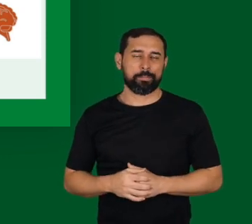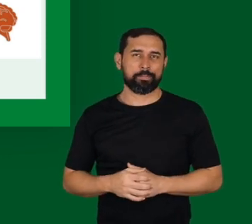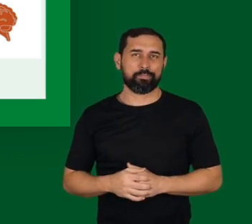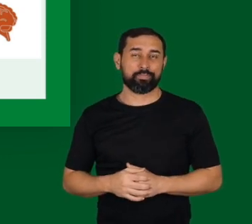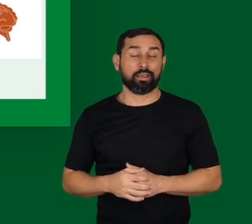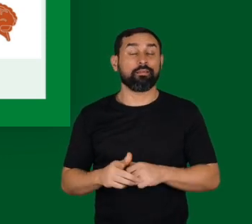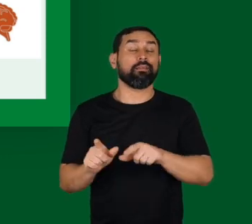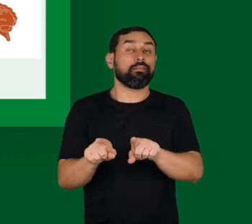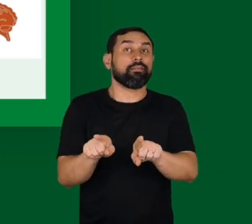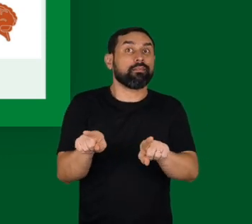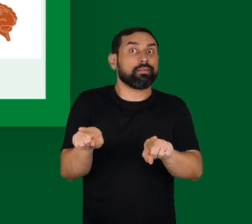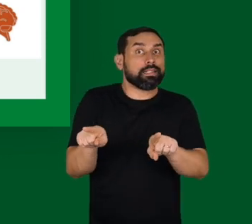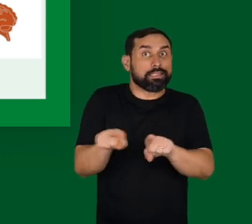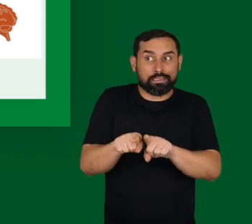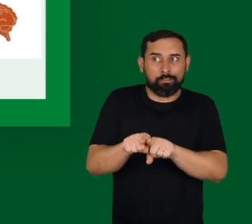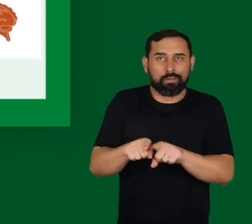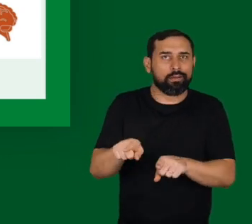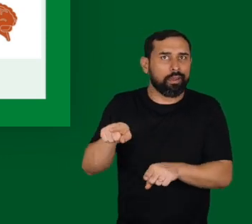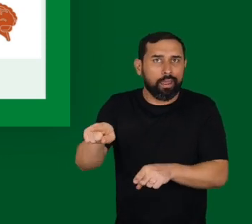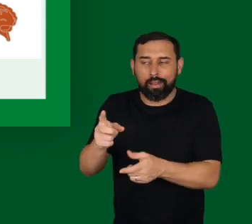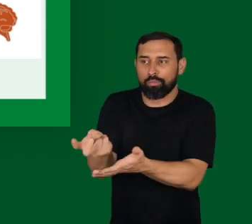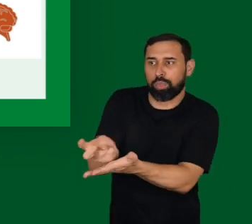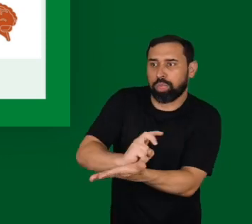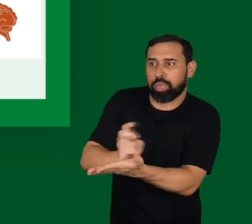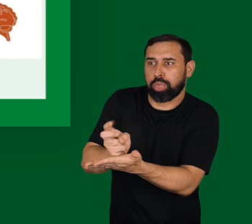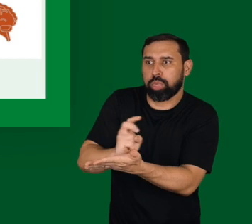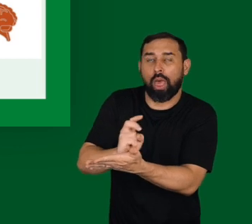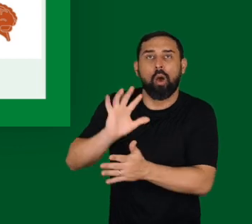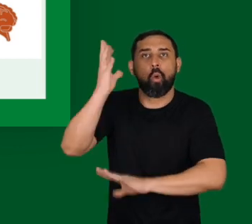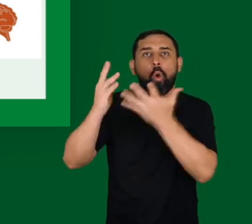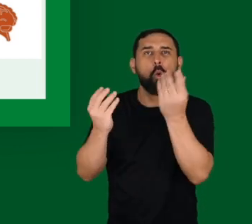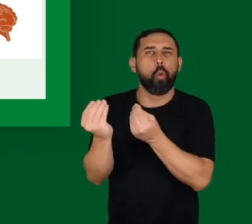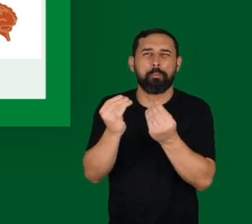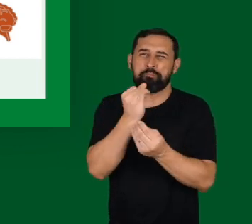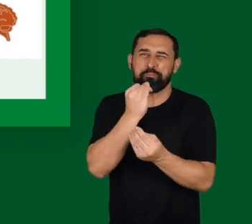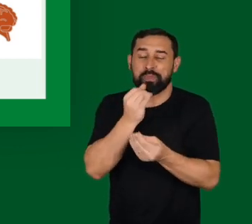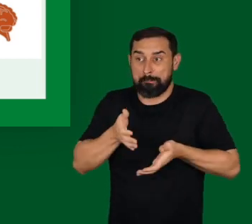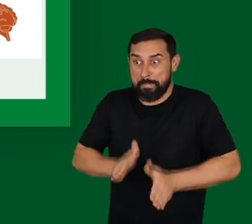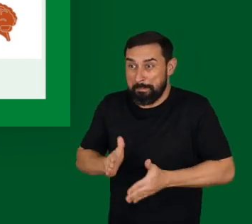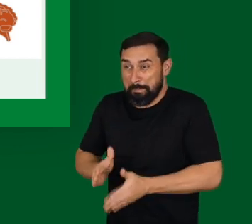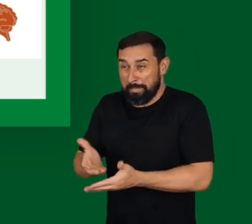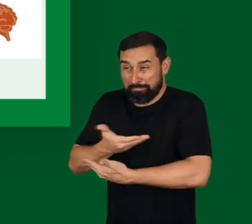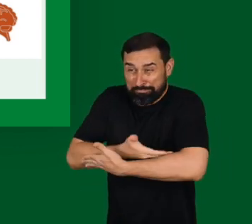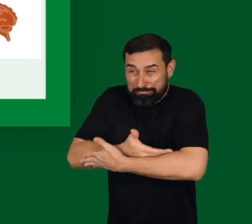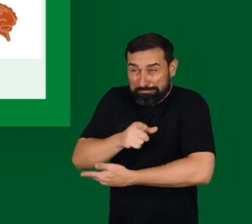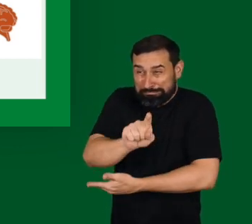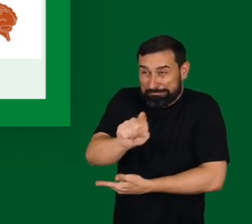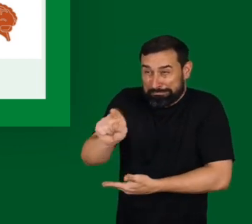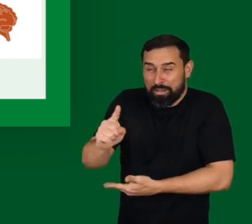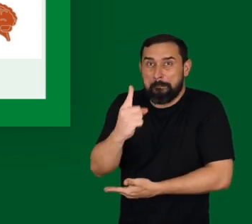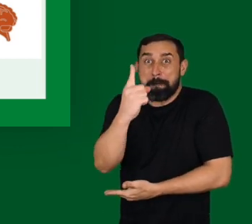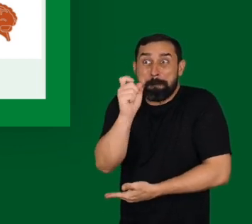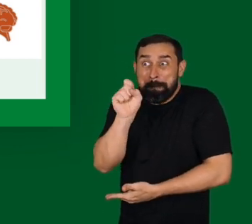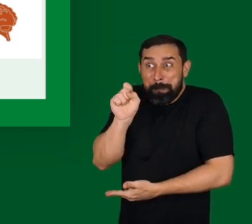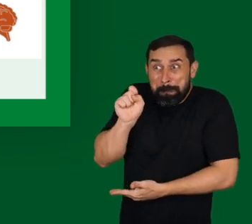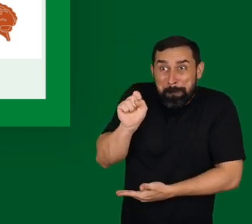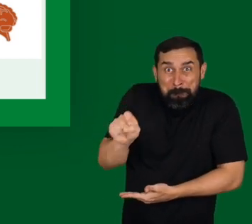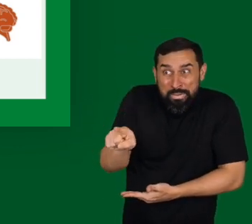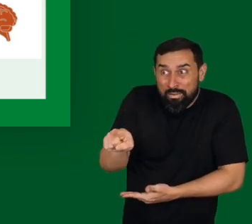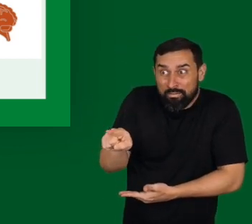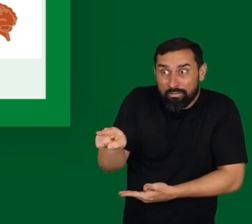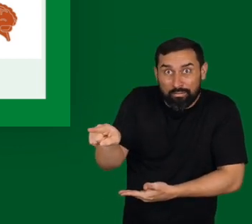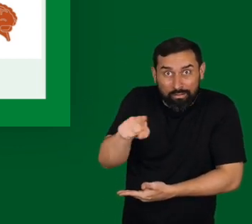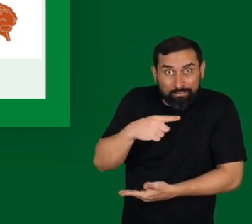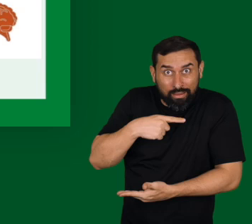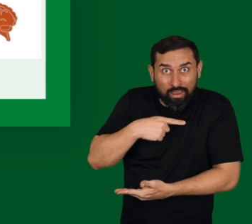idade gestacional e quanto menor é o peso desse bebê. Tá bom? A incidência varia em torno de 1,5, né, ou 2